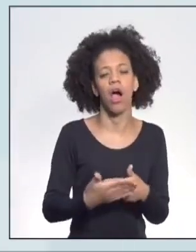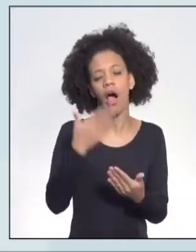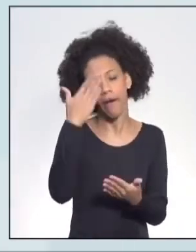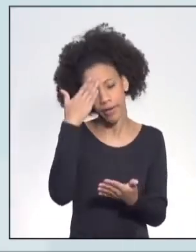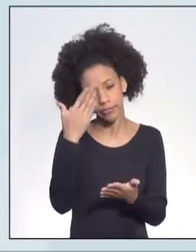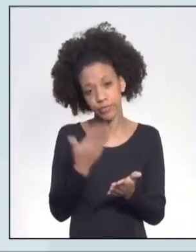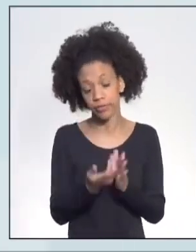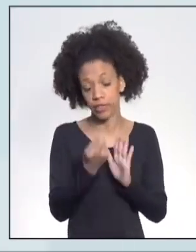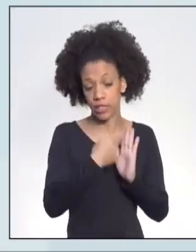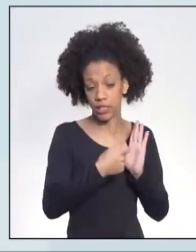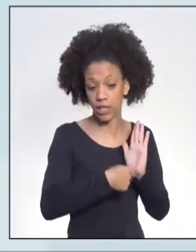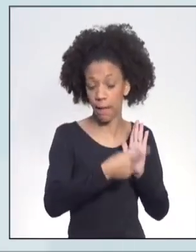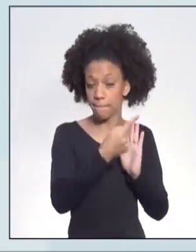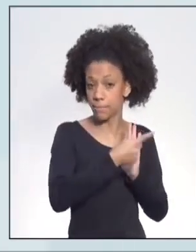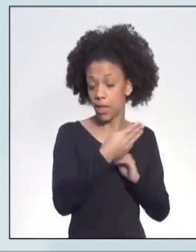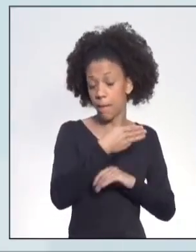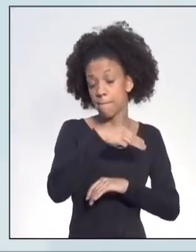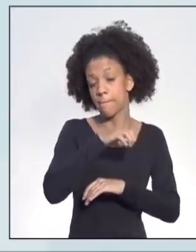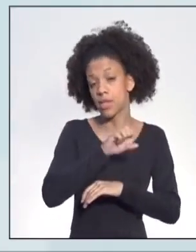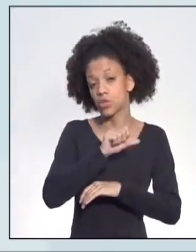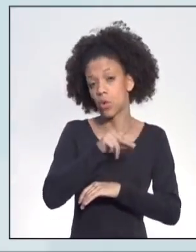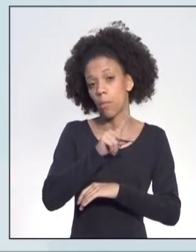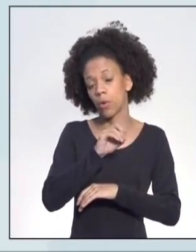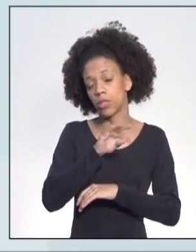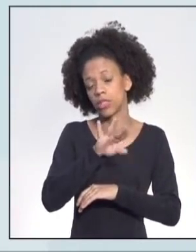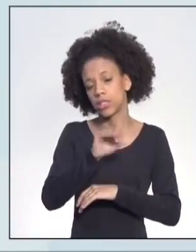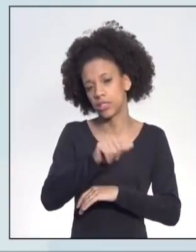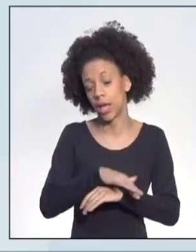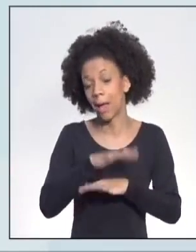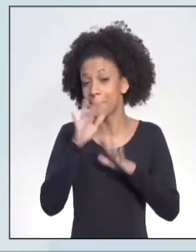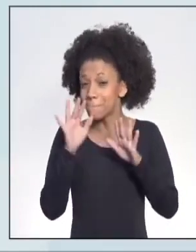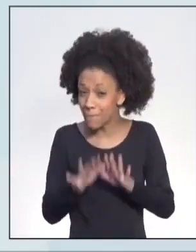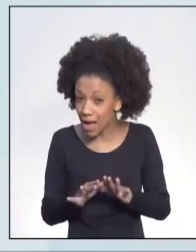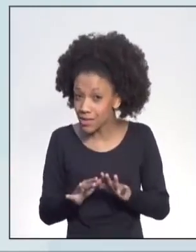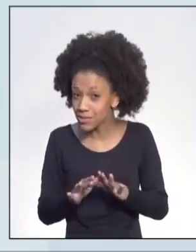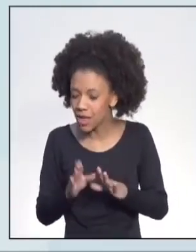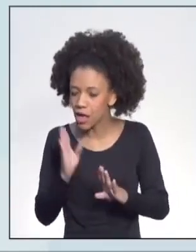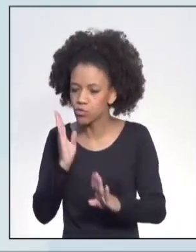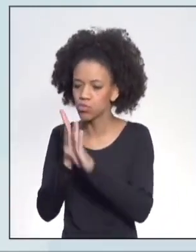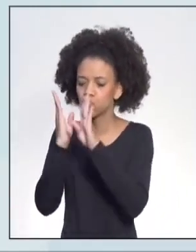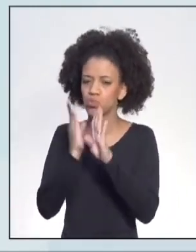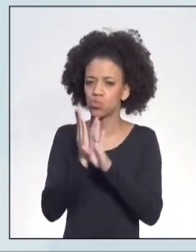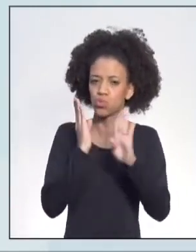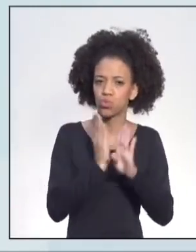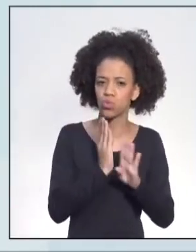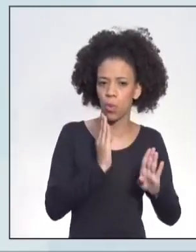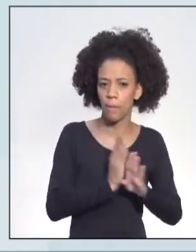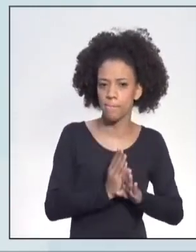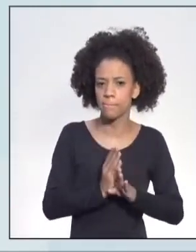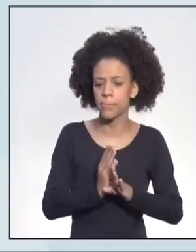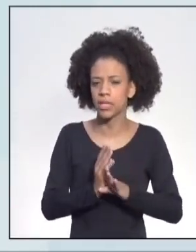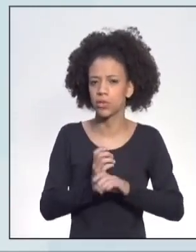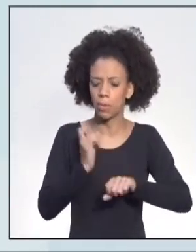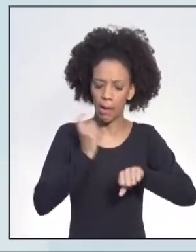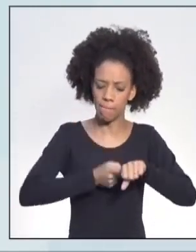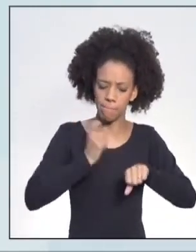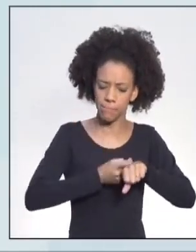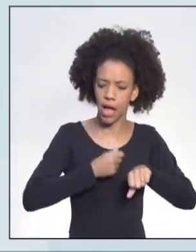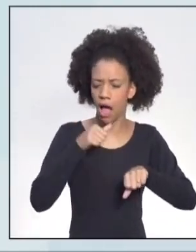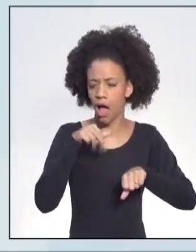escrita surgiu primeiro na Mesopotâmia. No entanto, novas descobertas arqueológicas indicaram